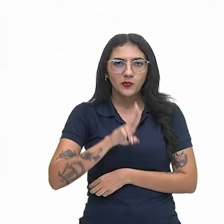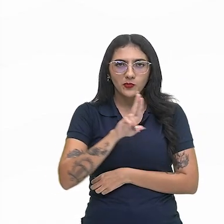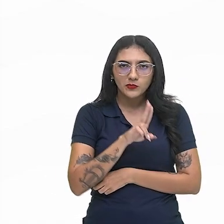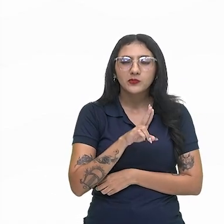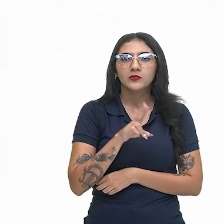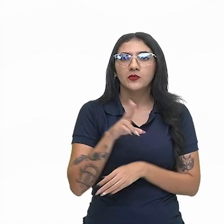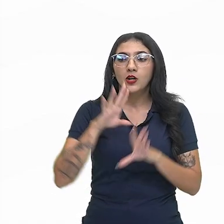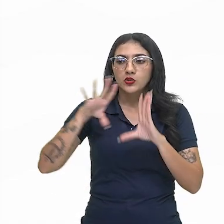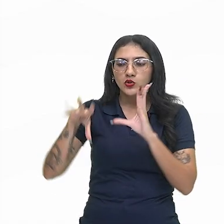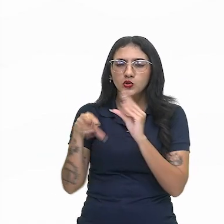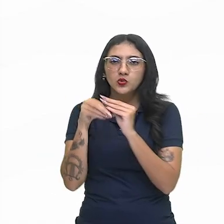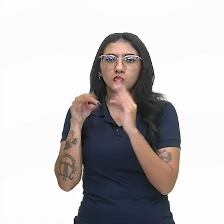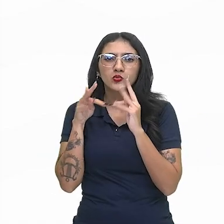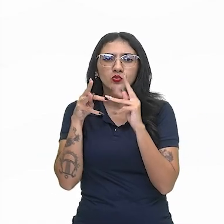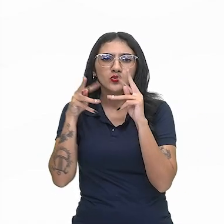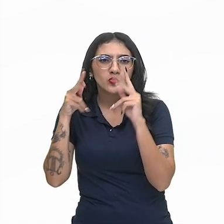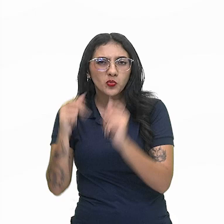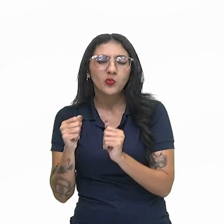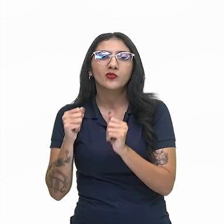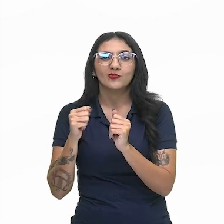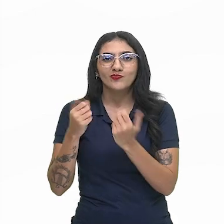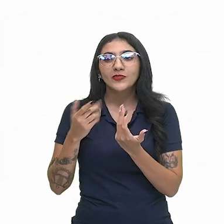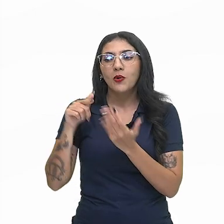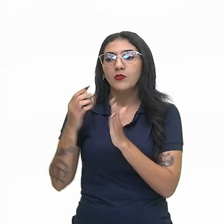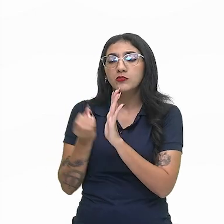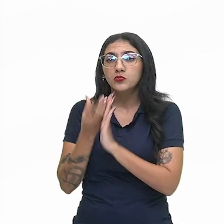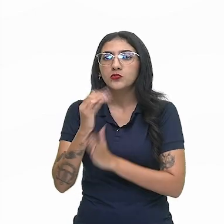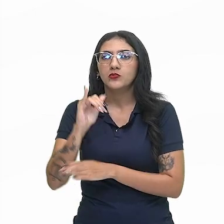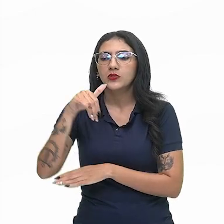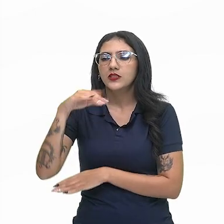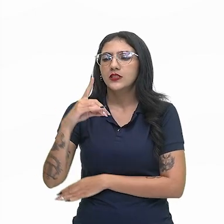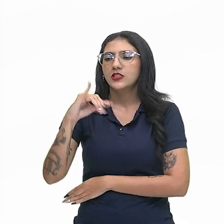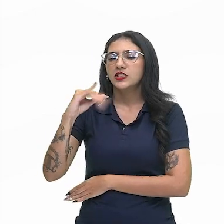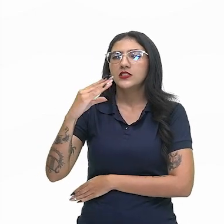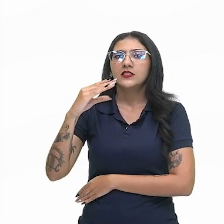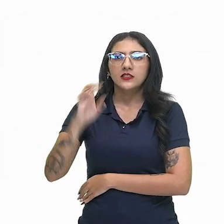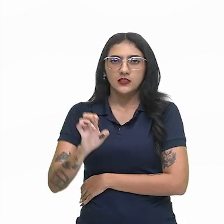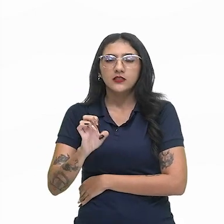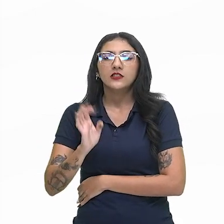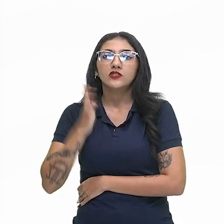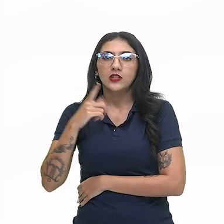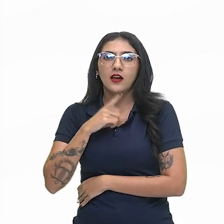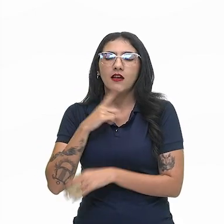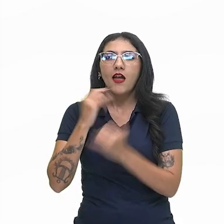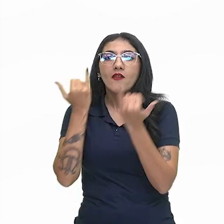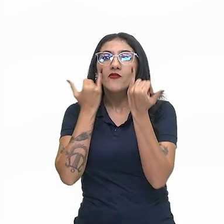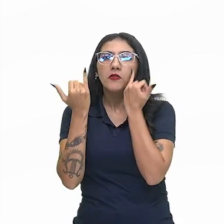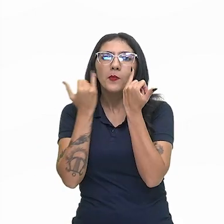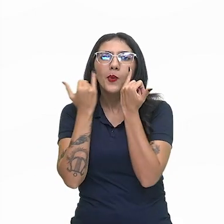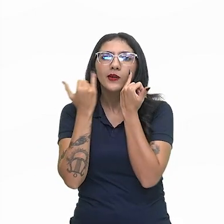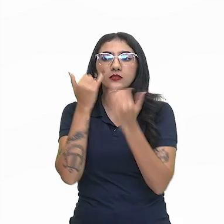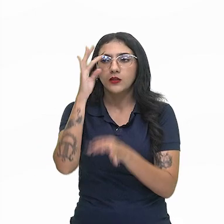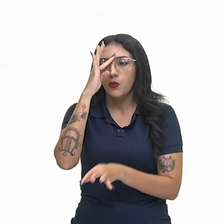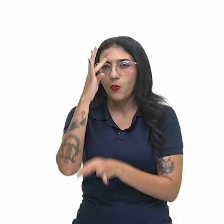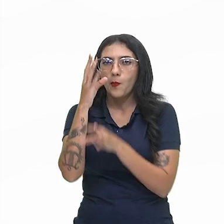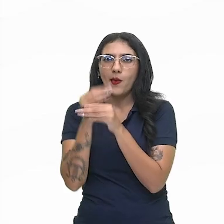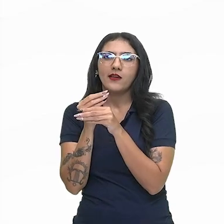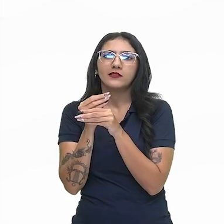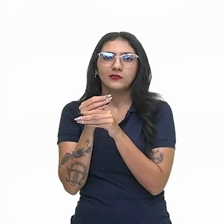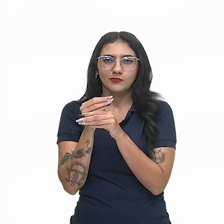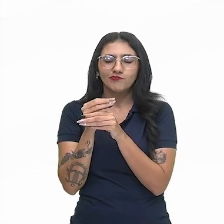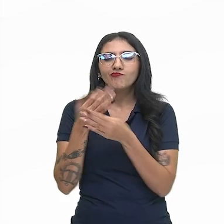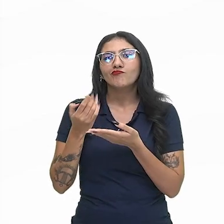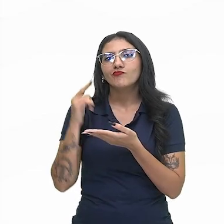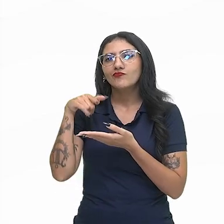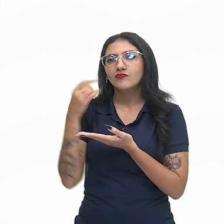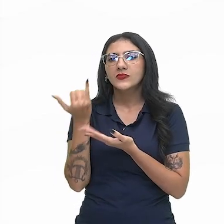junta tudo isso, faz um prato delicioso com aquele peixe. Conseguem compreender? Os índices sociais, eles